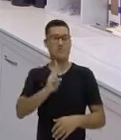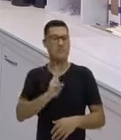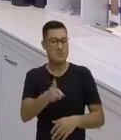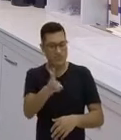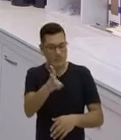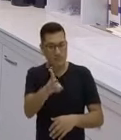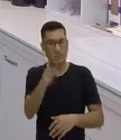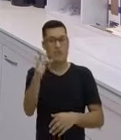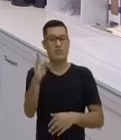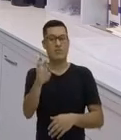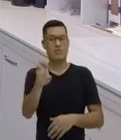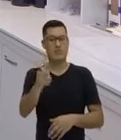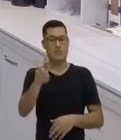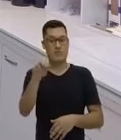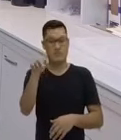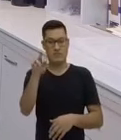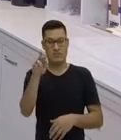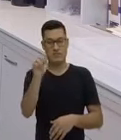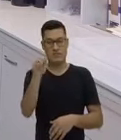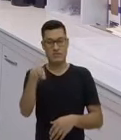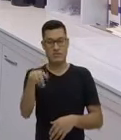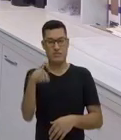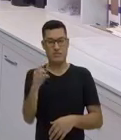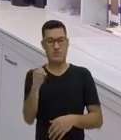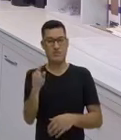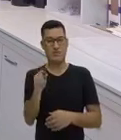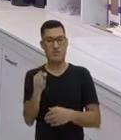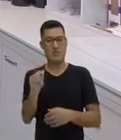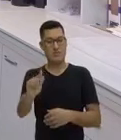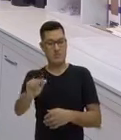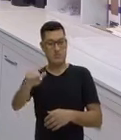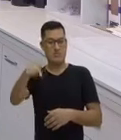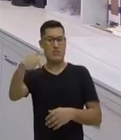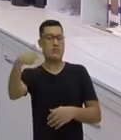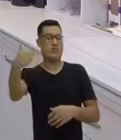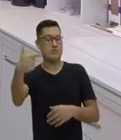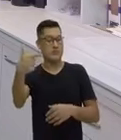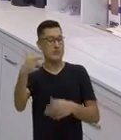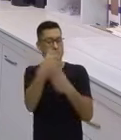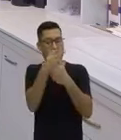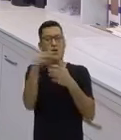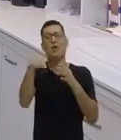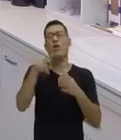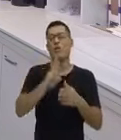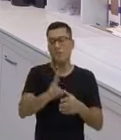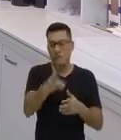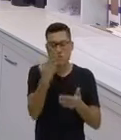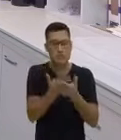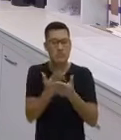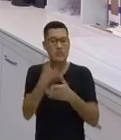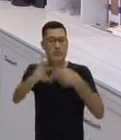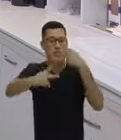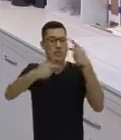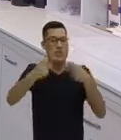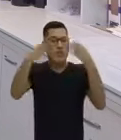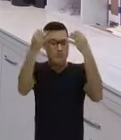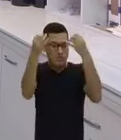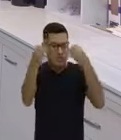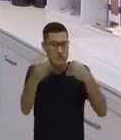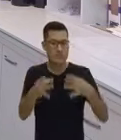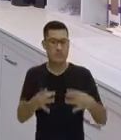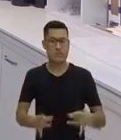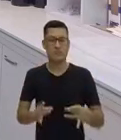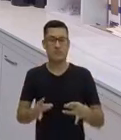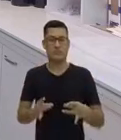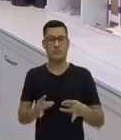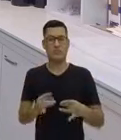Fernando, falando sobre as propriedades das potências, e a gente vai dar uma continuidade agora falando da parte exponencial, de crescimentos